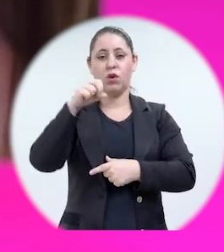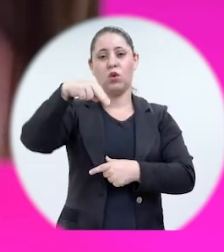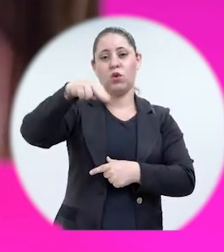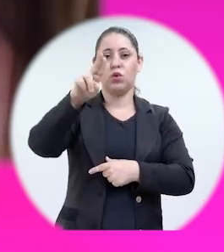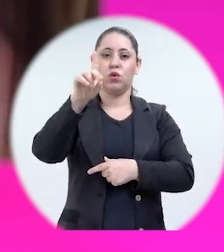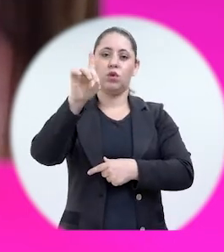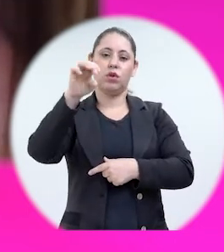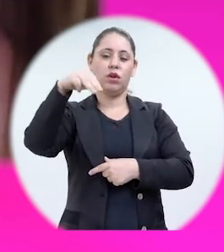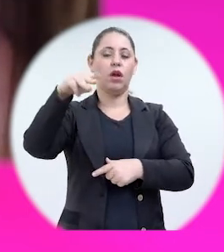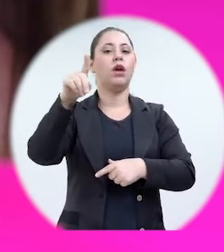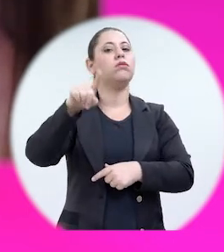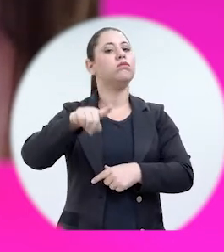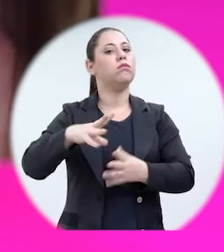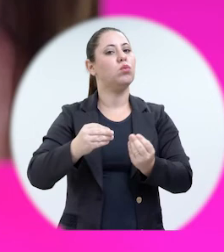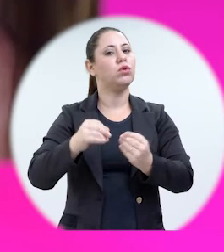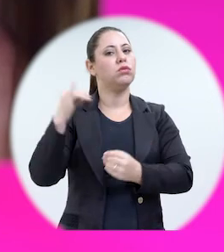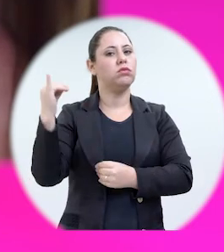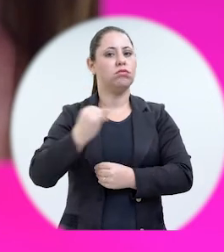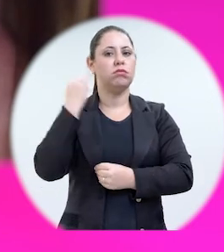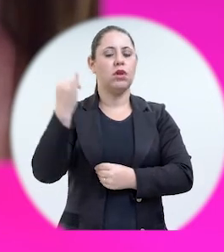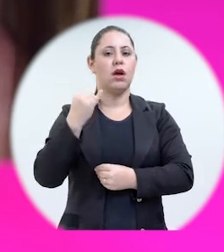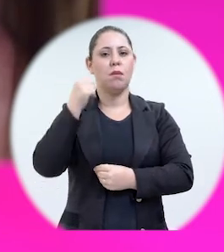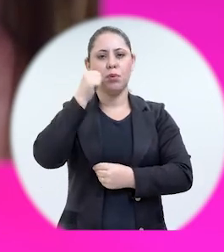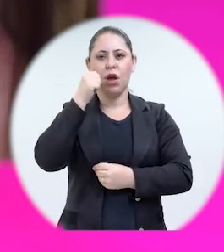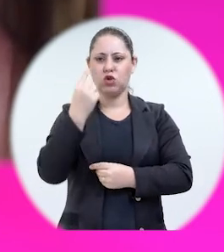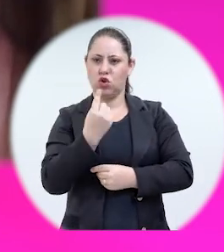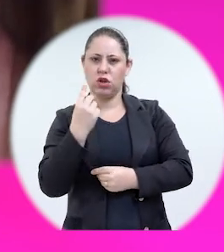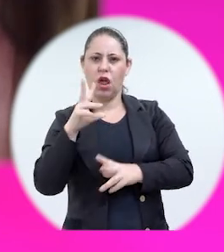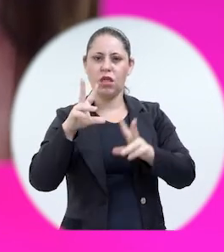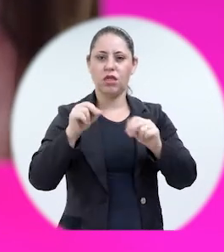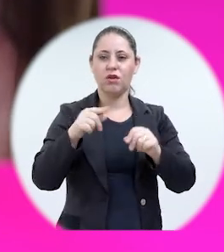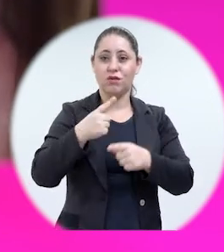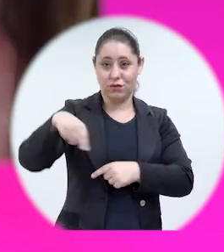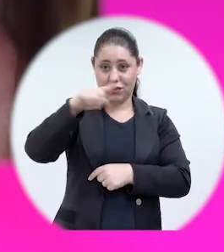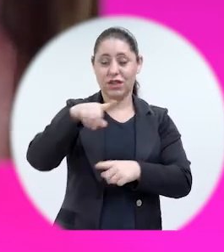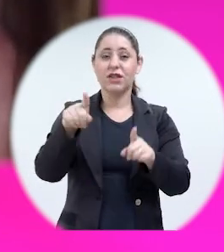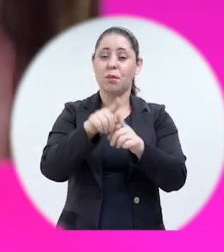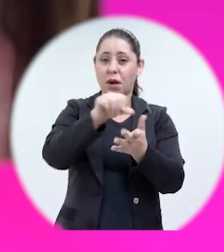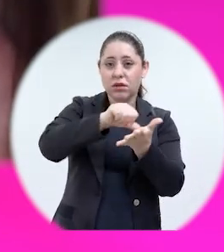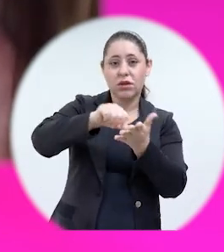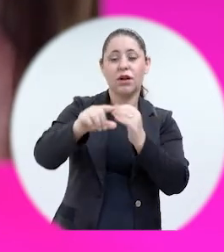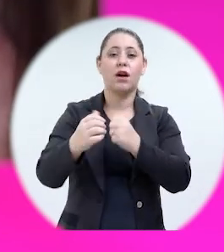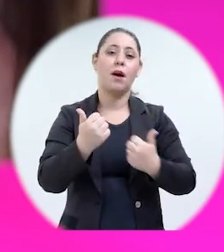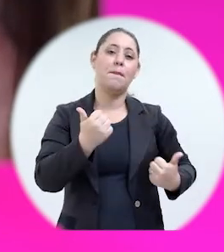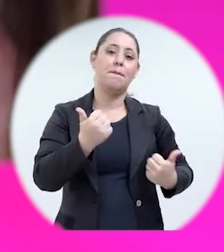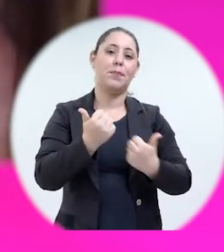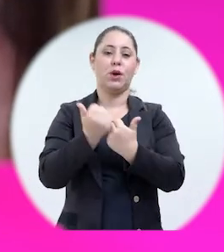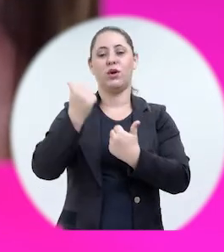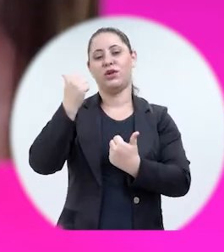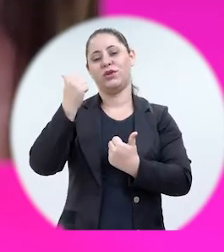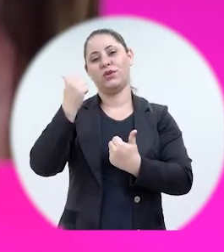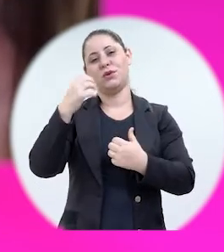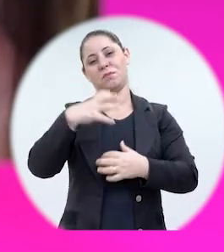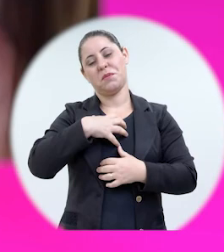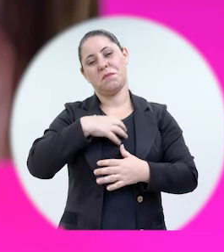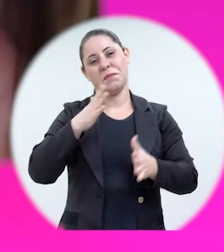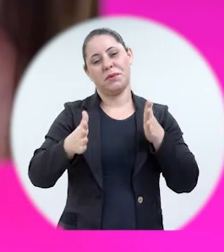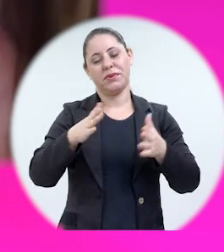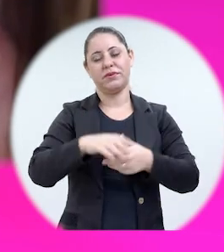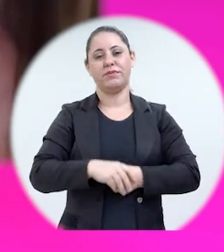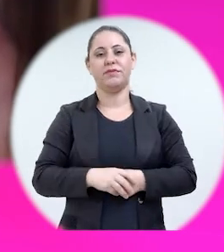do Sul, por meio do NUDEM, muito interessante. As mulheres não estão sozinhas, vocês estão também como rede de apoio para